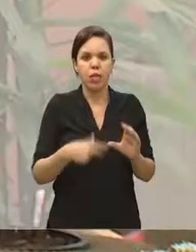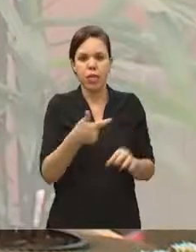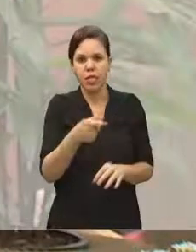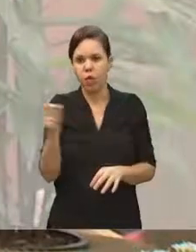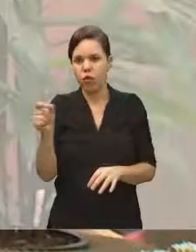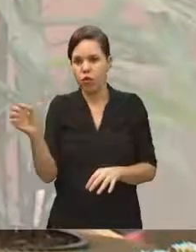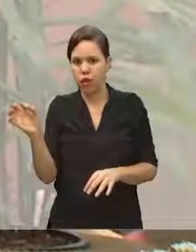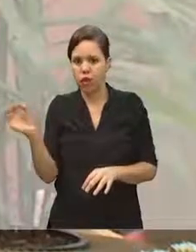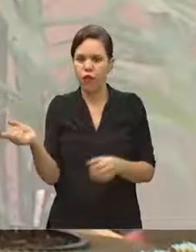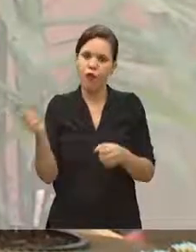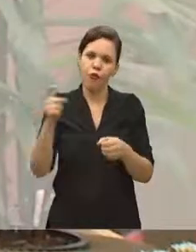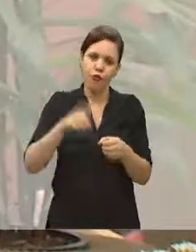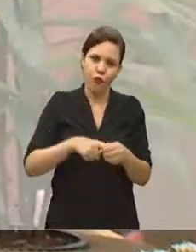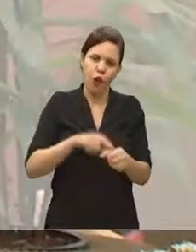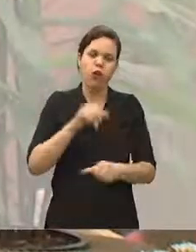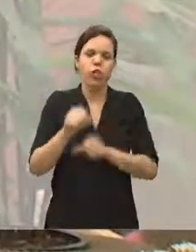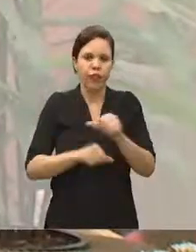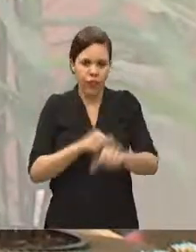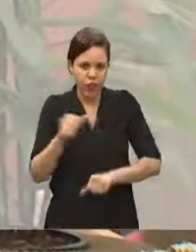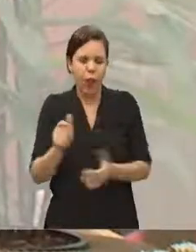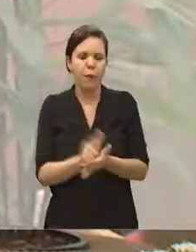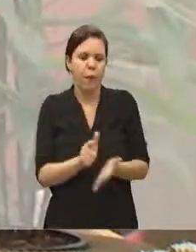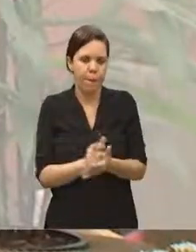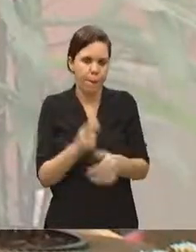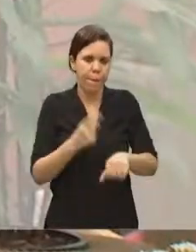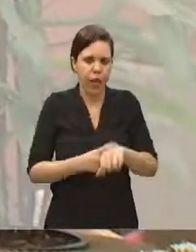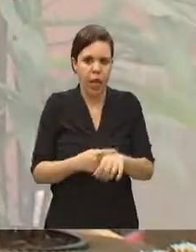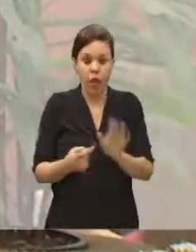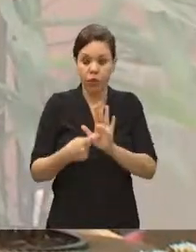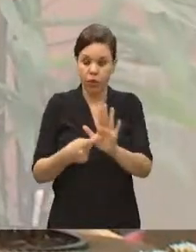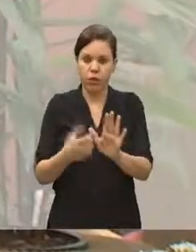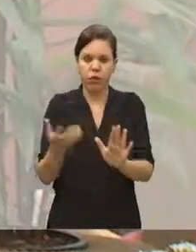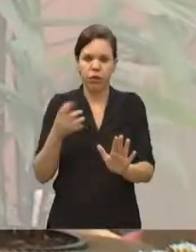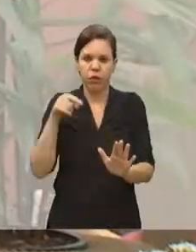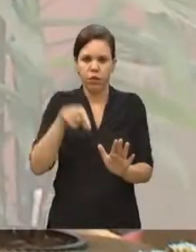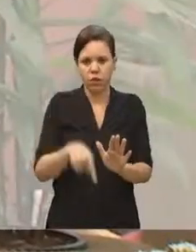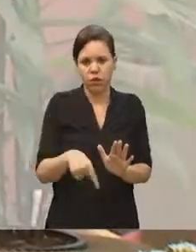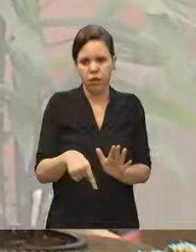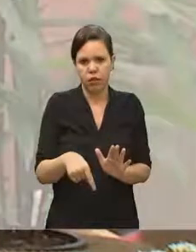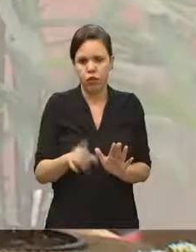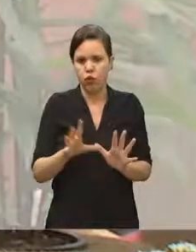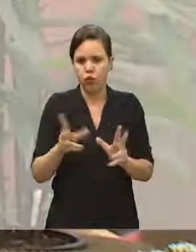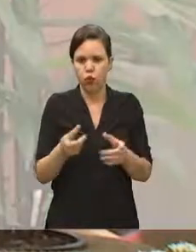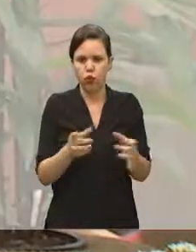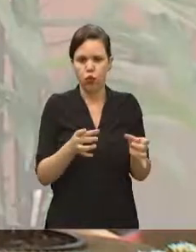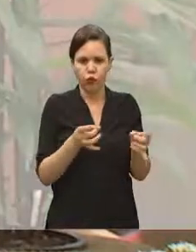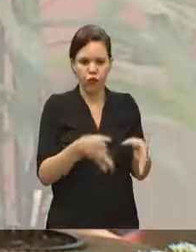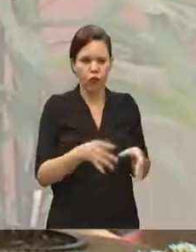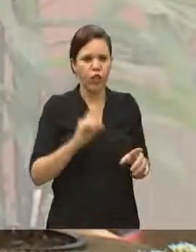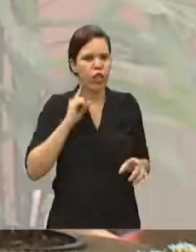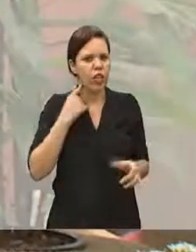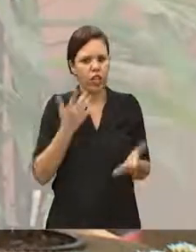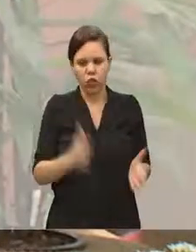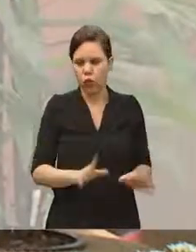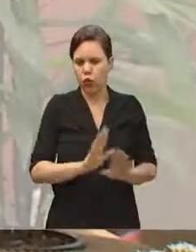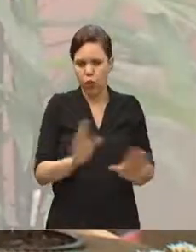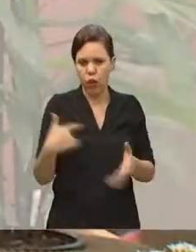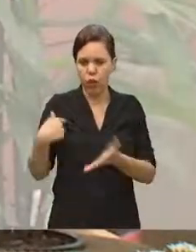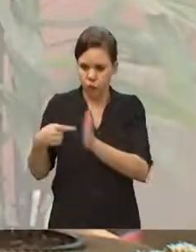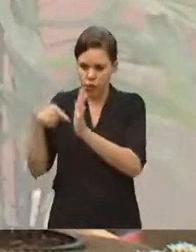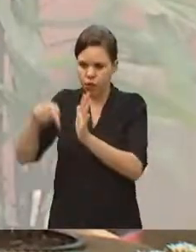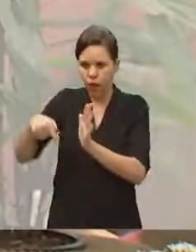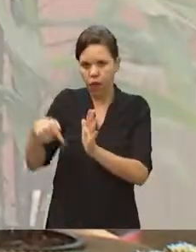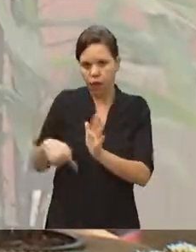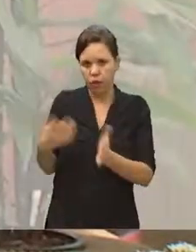100% dele volta de novo a ser o papelão. Então por isso que a gente quis mostrar, nada dessa partezinha do papelão vira lixo. Então a gente quis trazer ele para